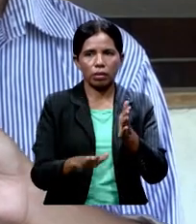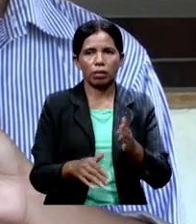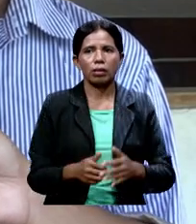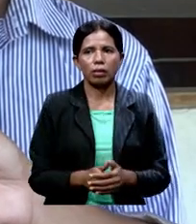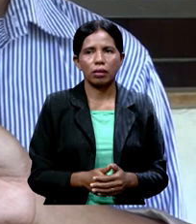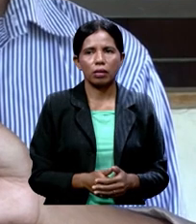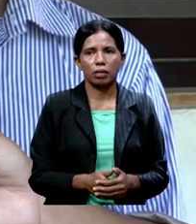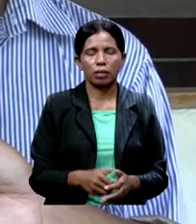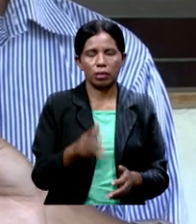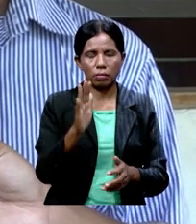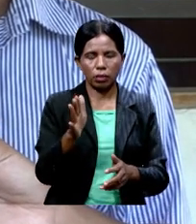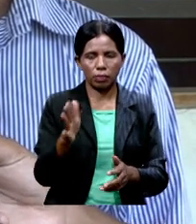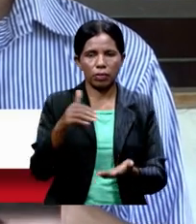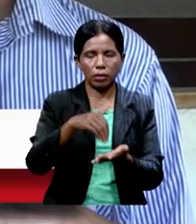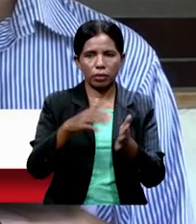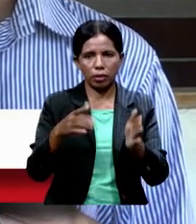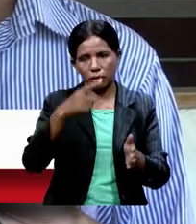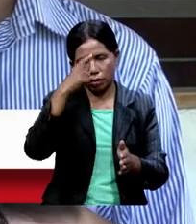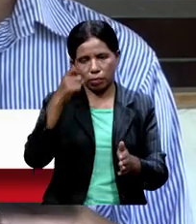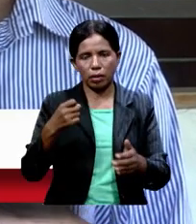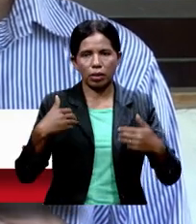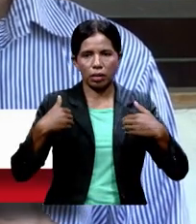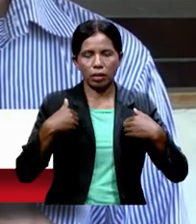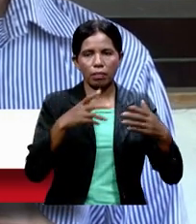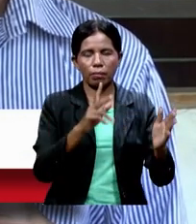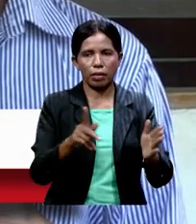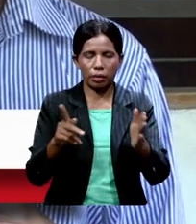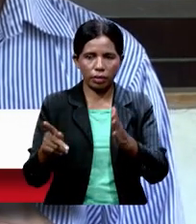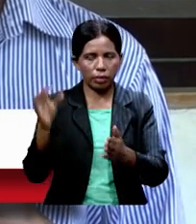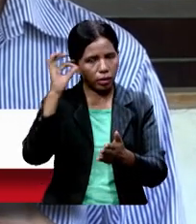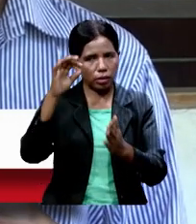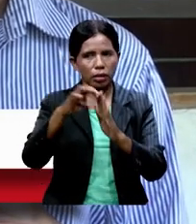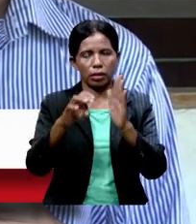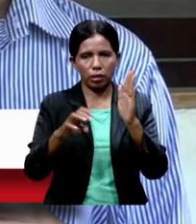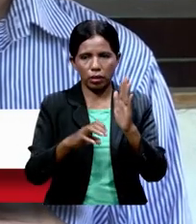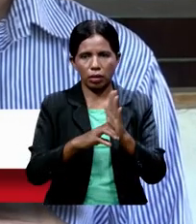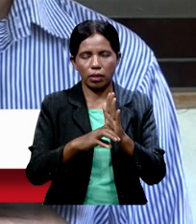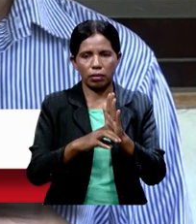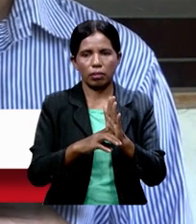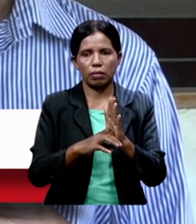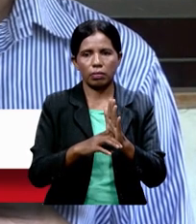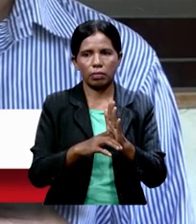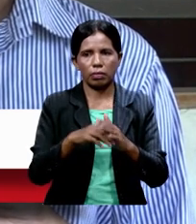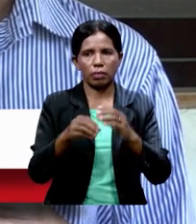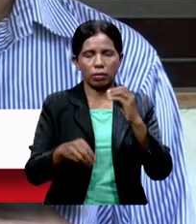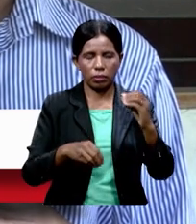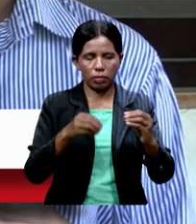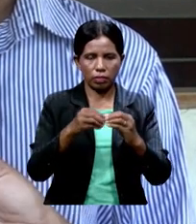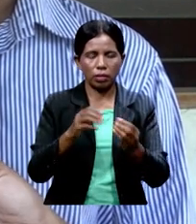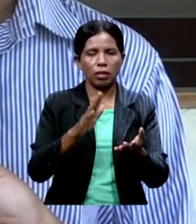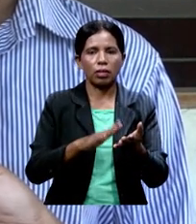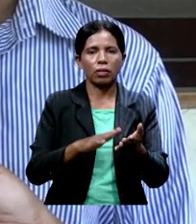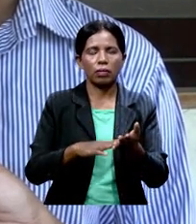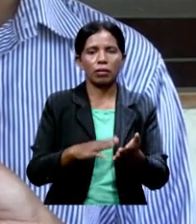50 estudantes de magia. Também há plano do secretário de Estado assunto do Ensino Secundário e Técnico